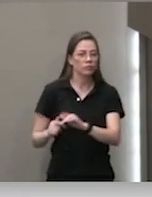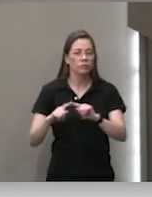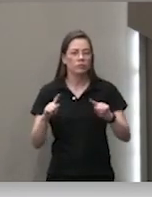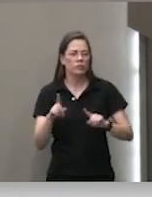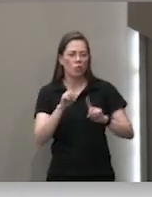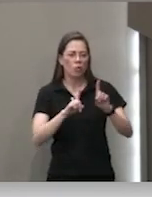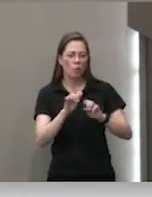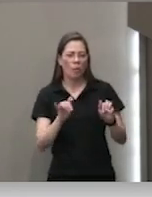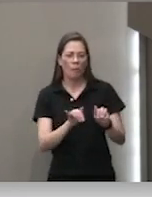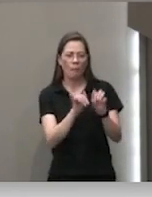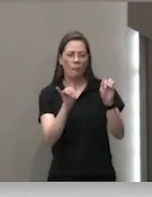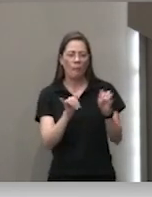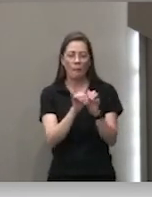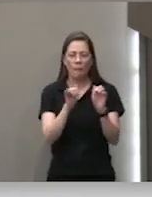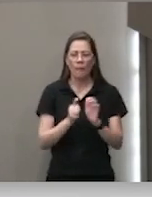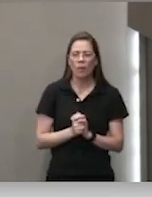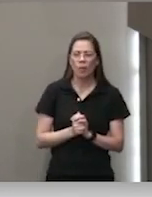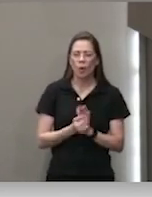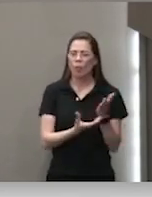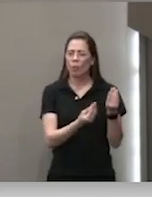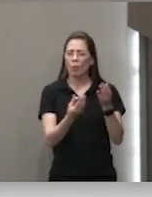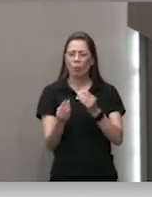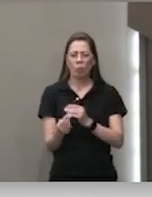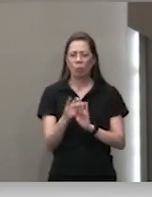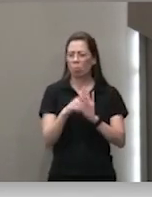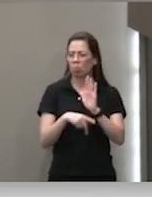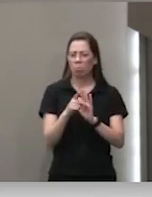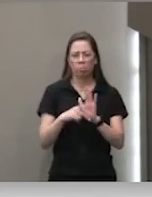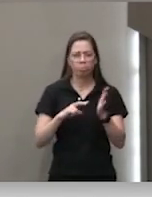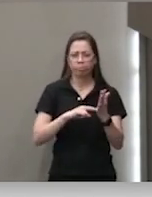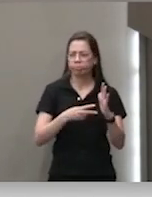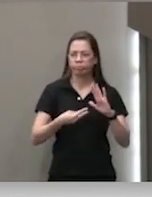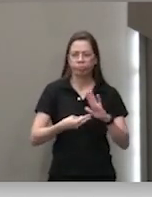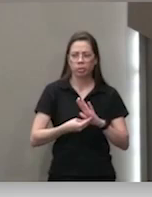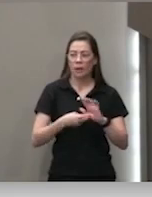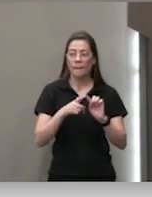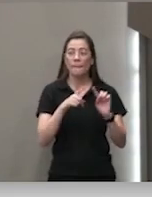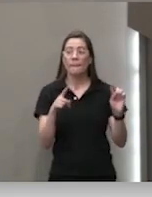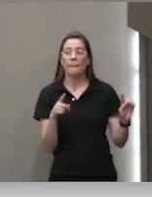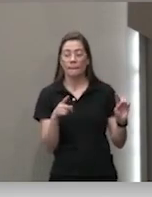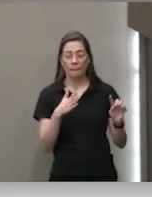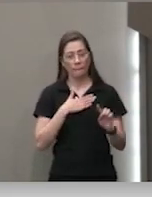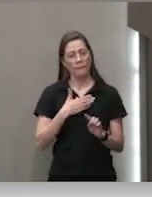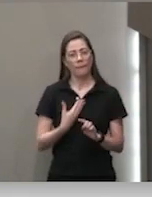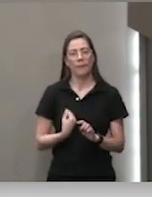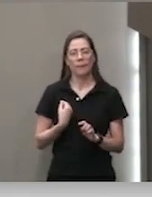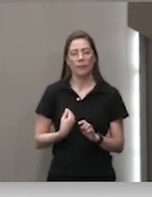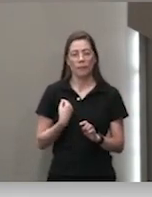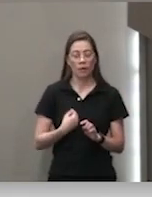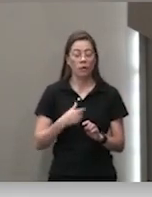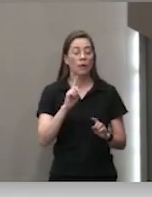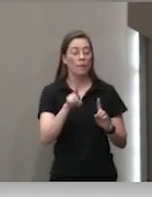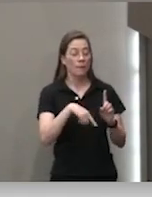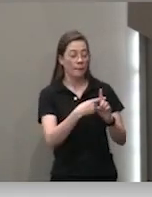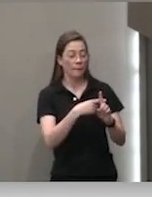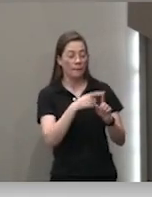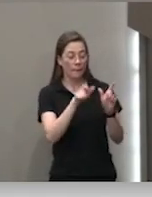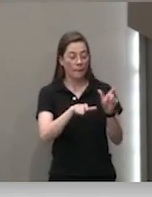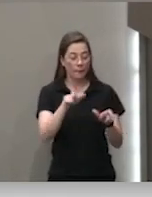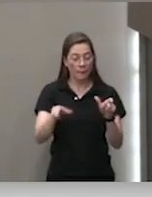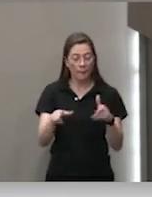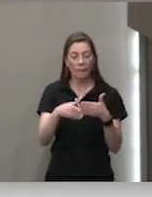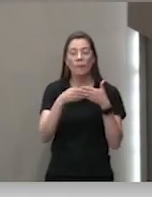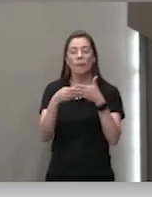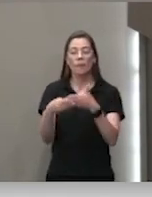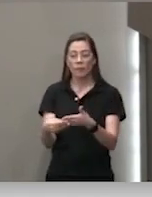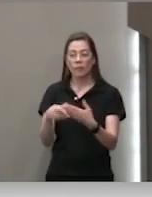vereador Ernesto, para muitos não é um projeto significante, mas para quem acompanha, e nós temos 4